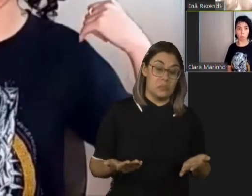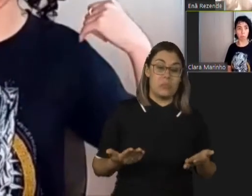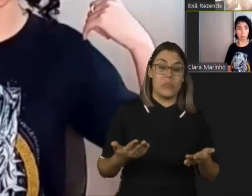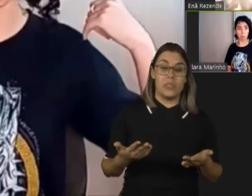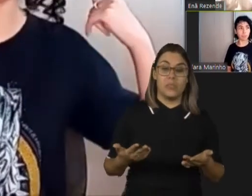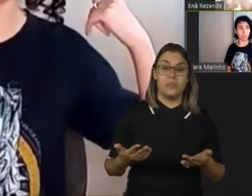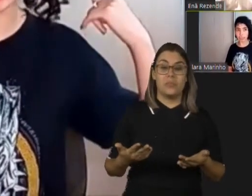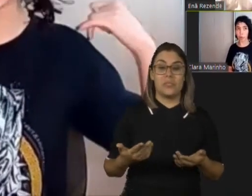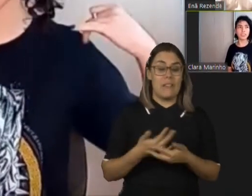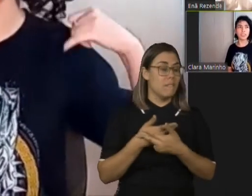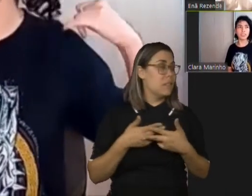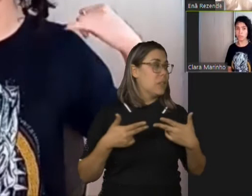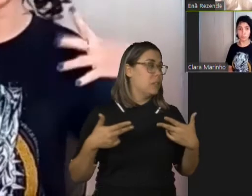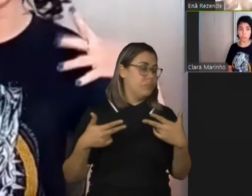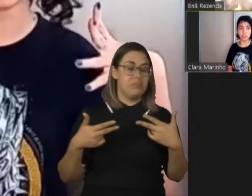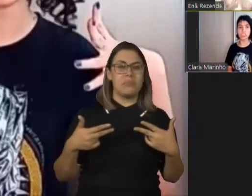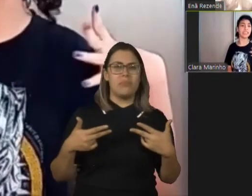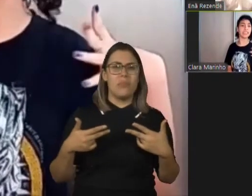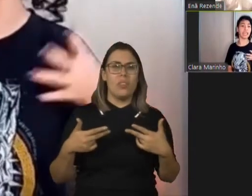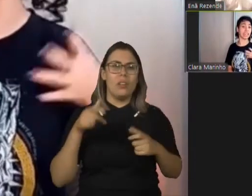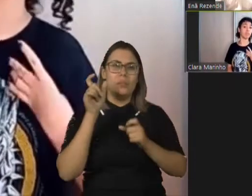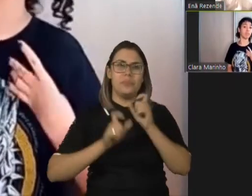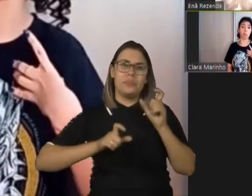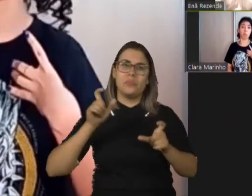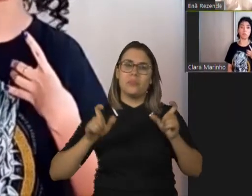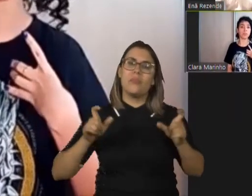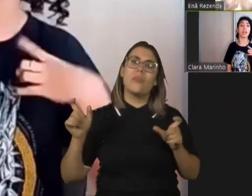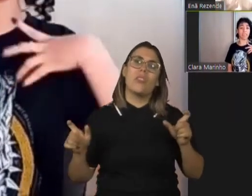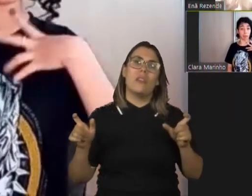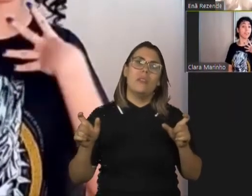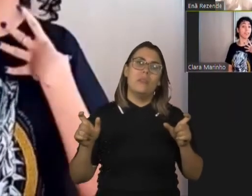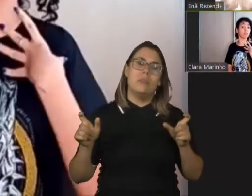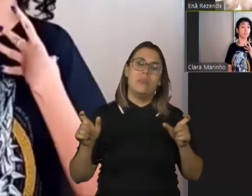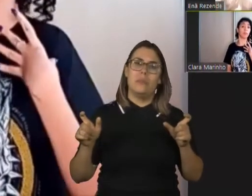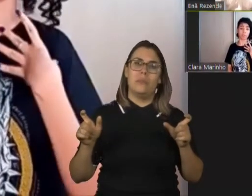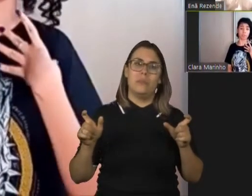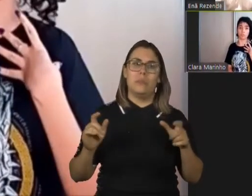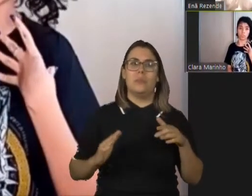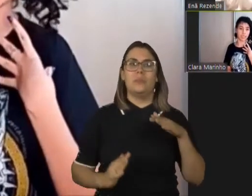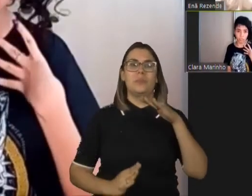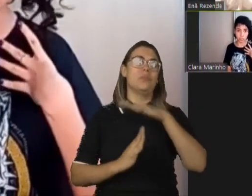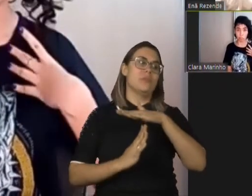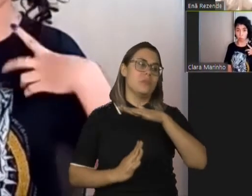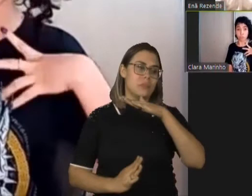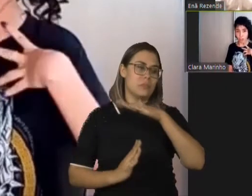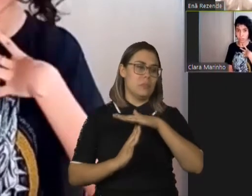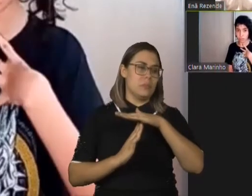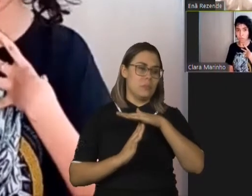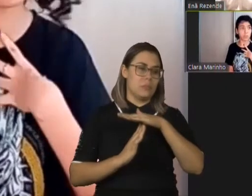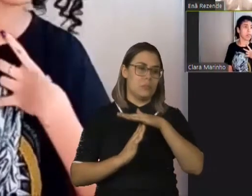como totalmente vítimas. E nós também temos preconceito